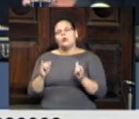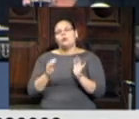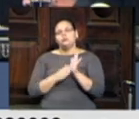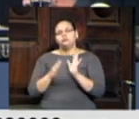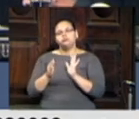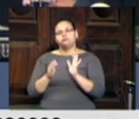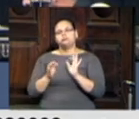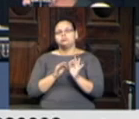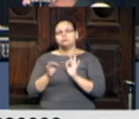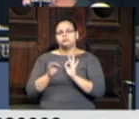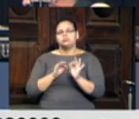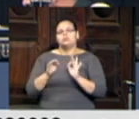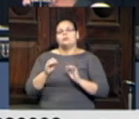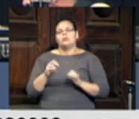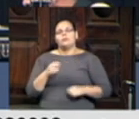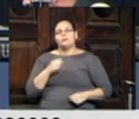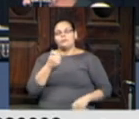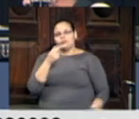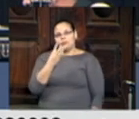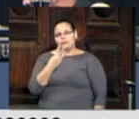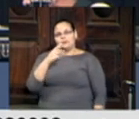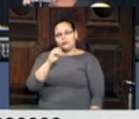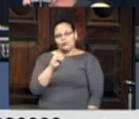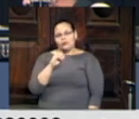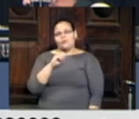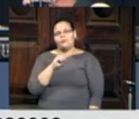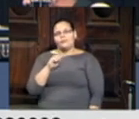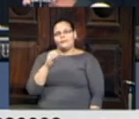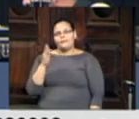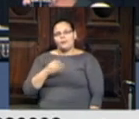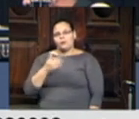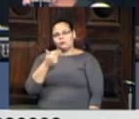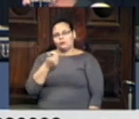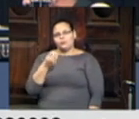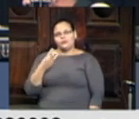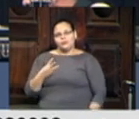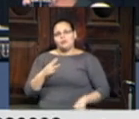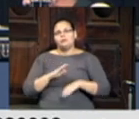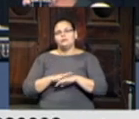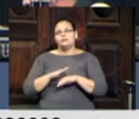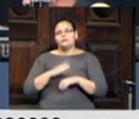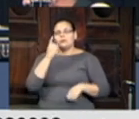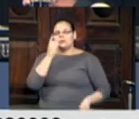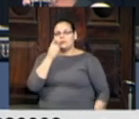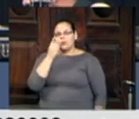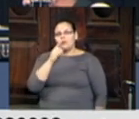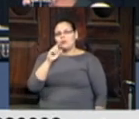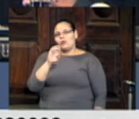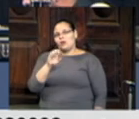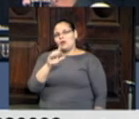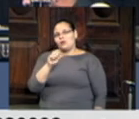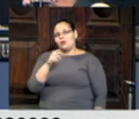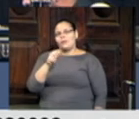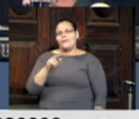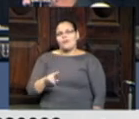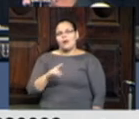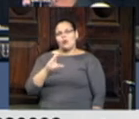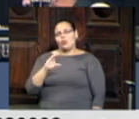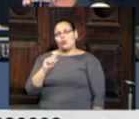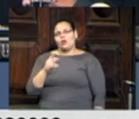projeto de resolução 39/2015, de autoria do deputado Eliomar Coelho, que institui a Semana